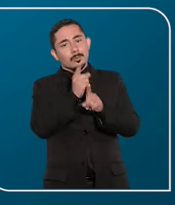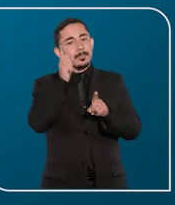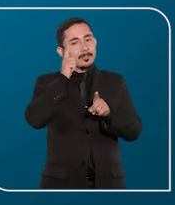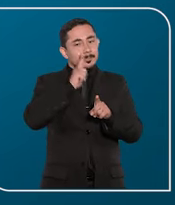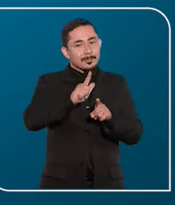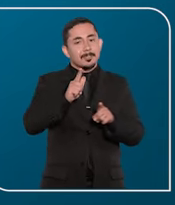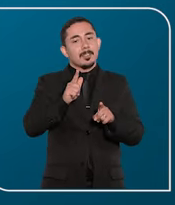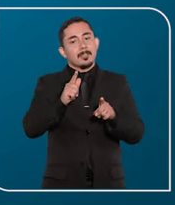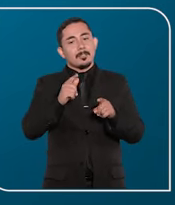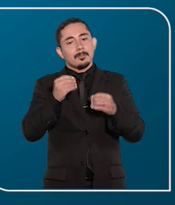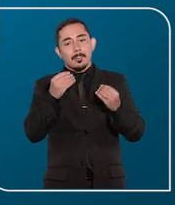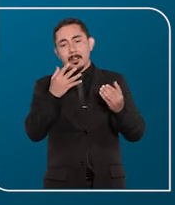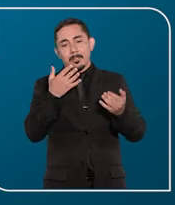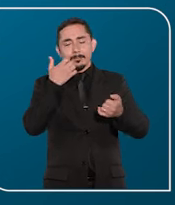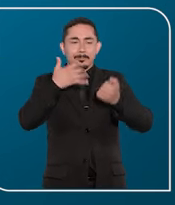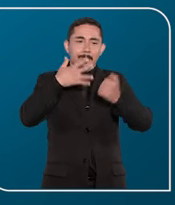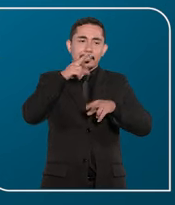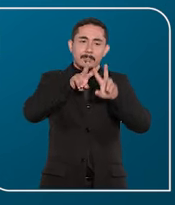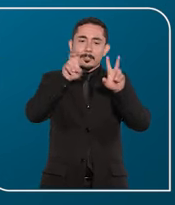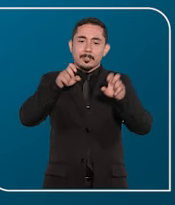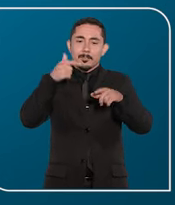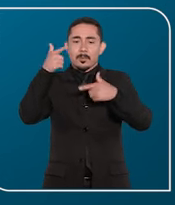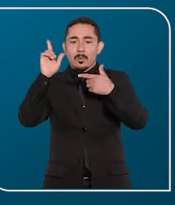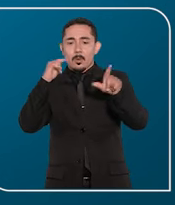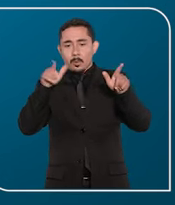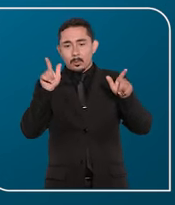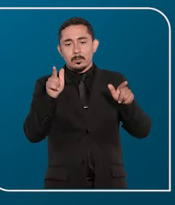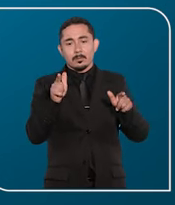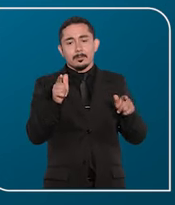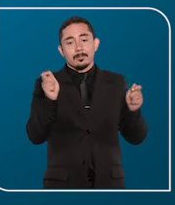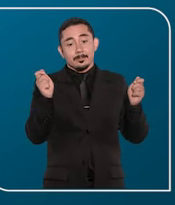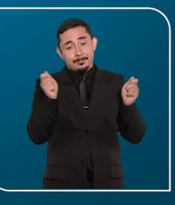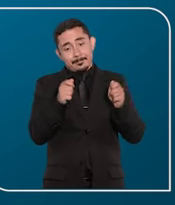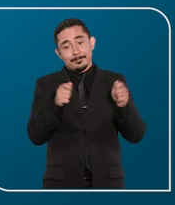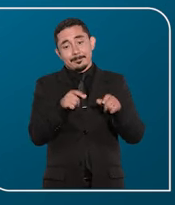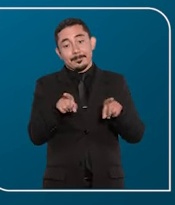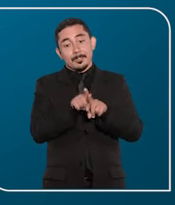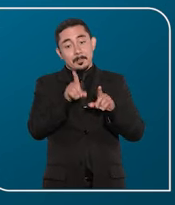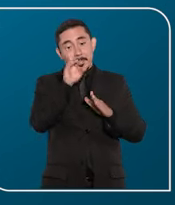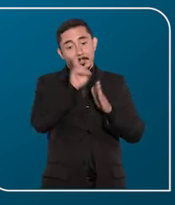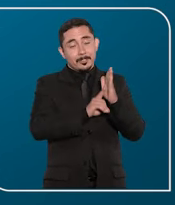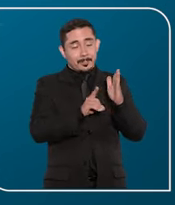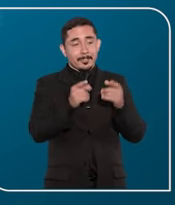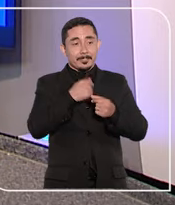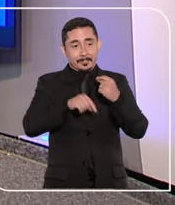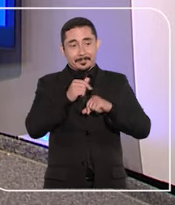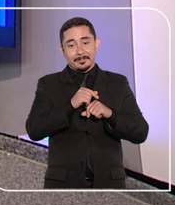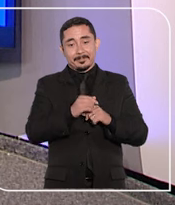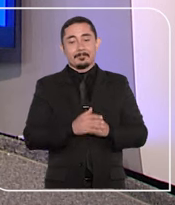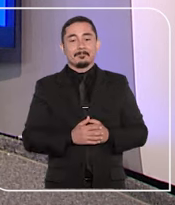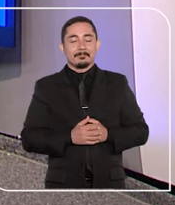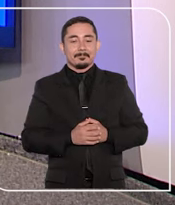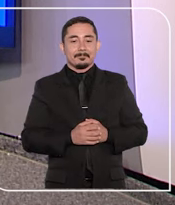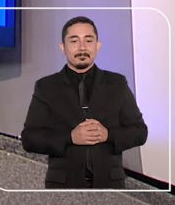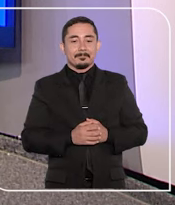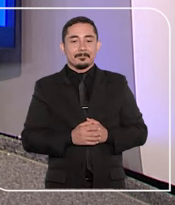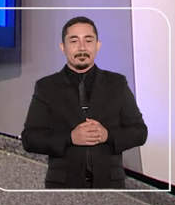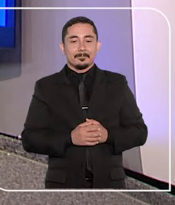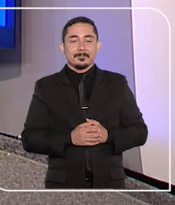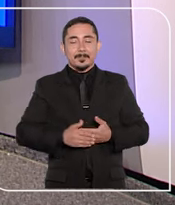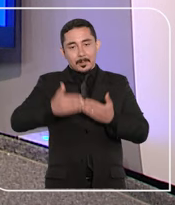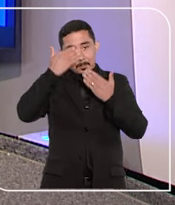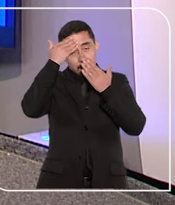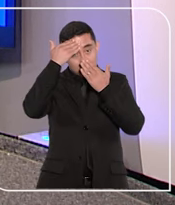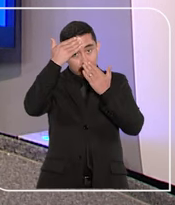possa para falar sobre outras questões da advocacia e, quiçá, do nosso querido direito tributário. Obrigado, Fátima. Muito obrigada.